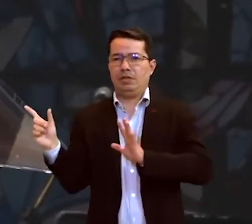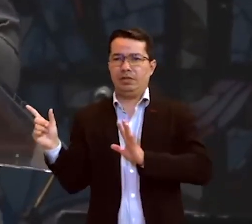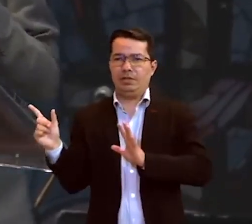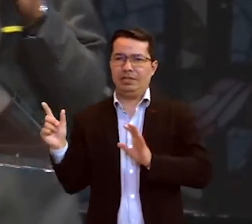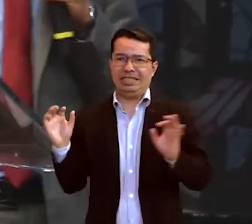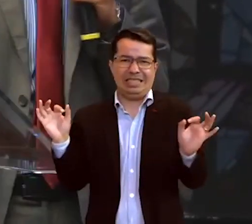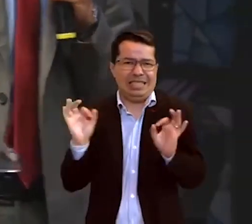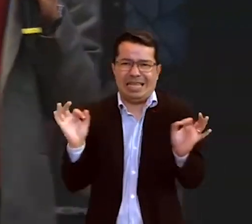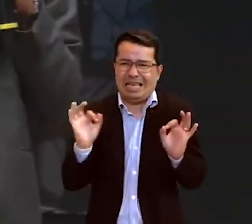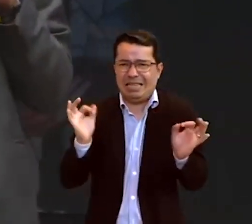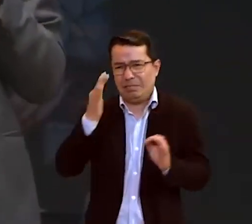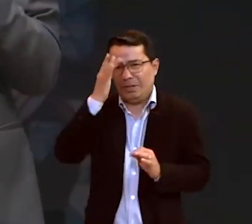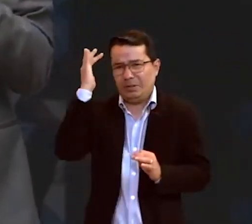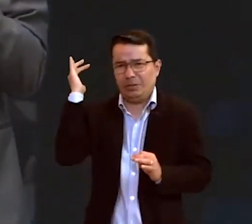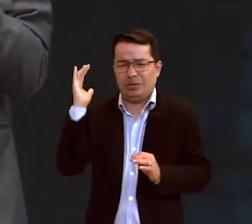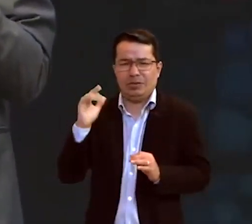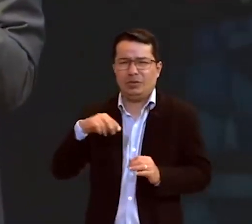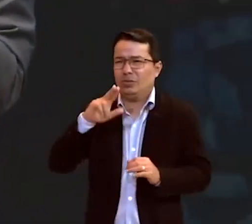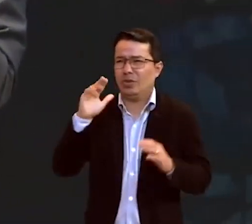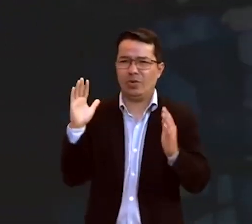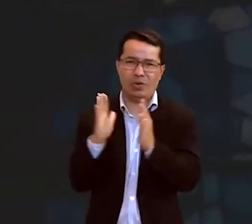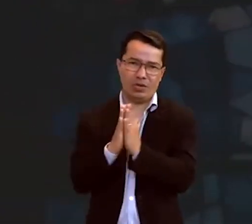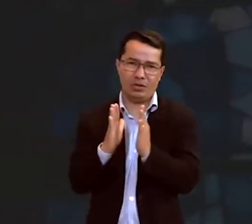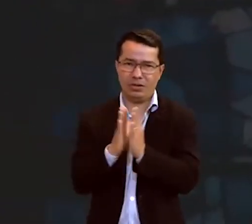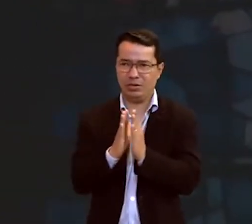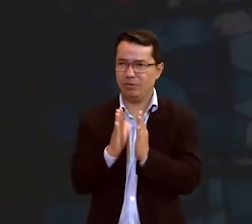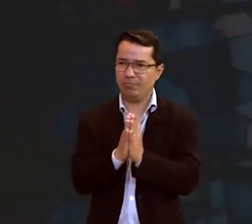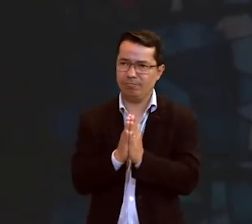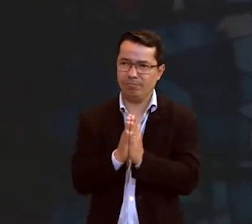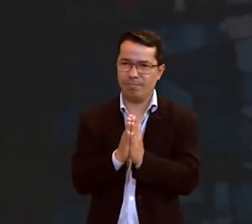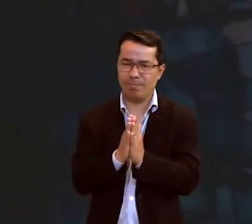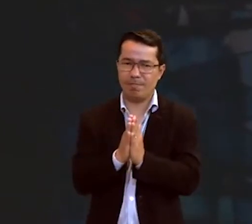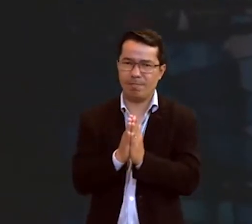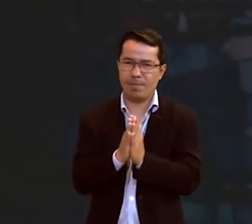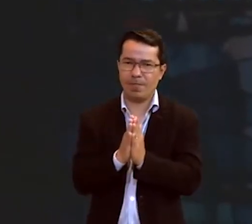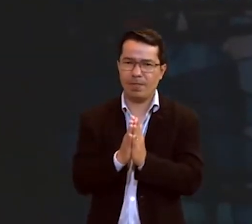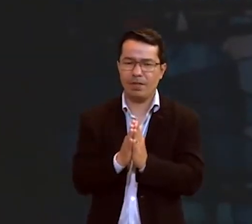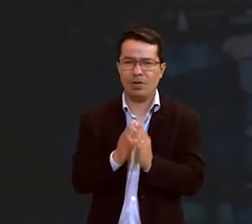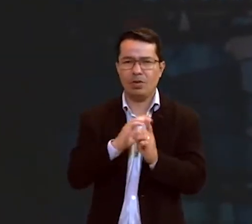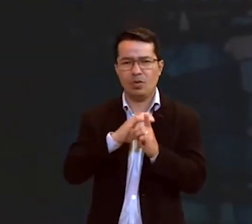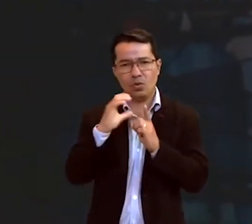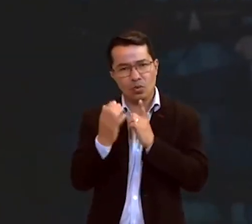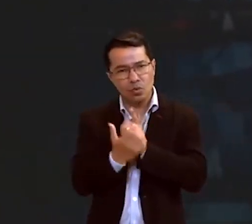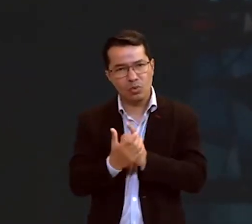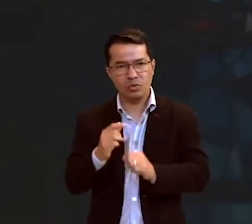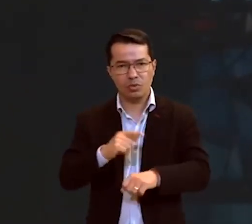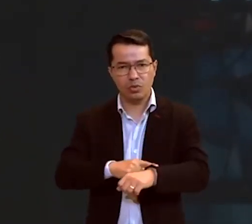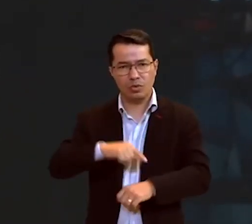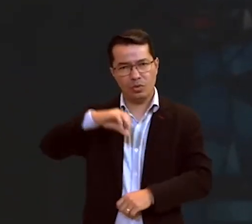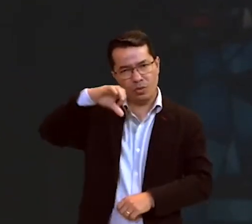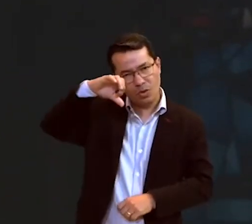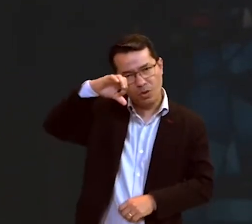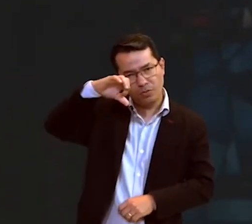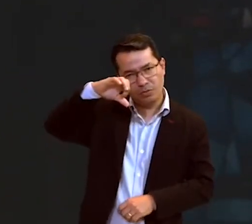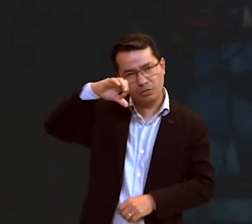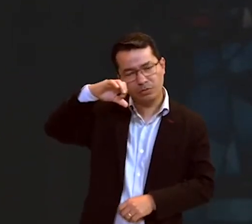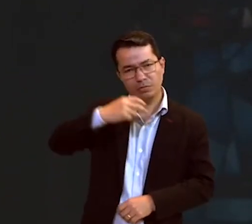das 9, o pastor Paulo Davi chegou, botou a mão e falou: deixa eu orar por você. Gente, como é bom receber